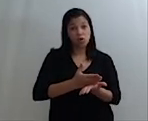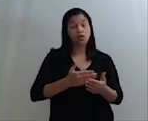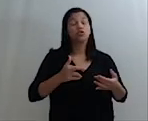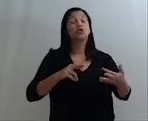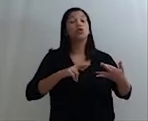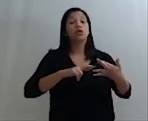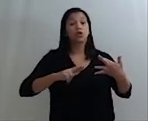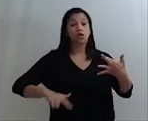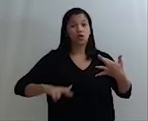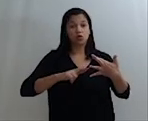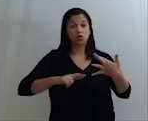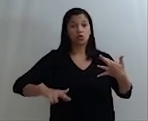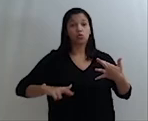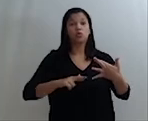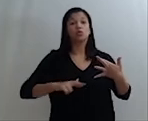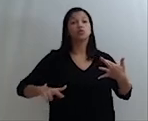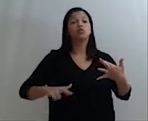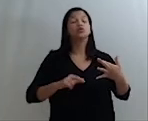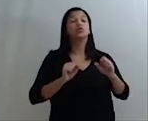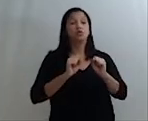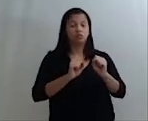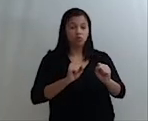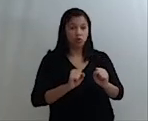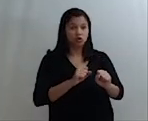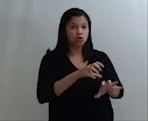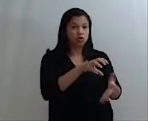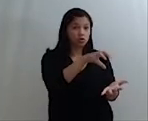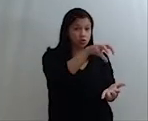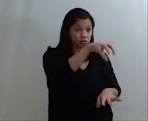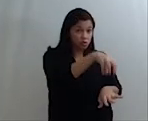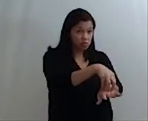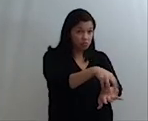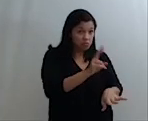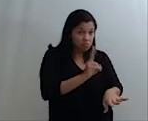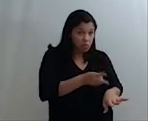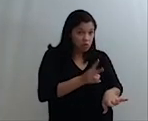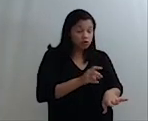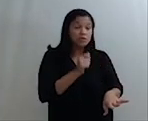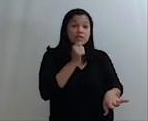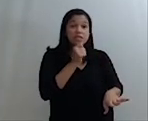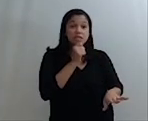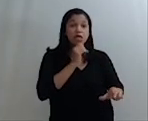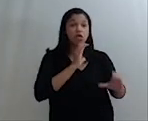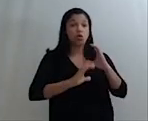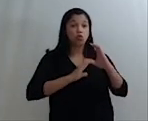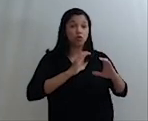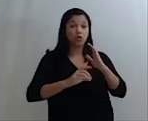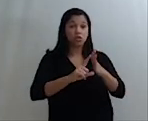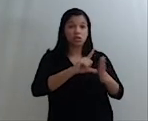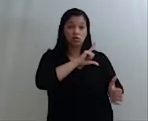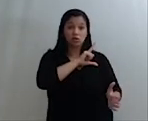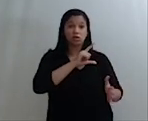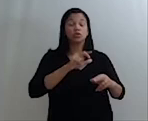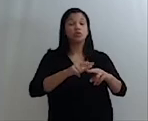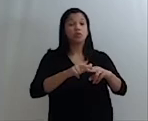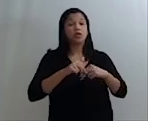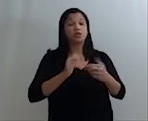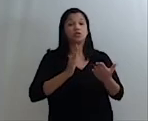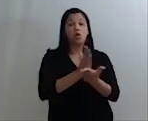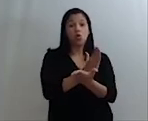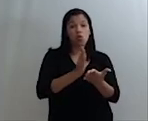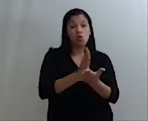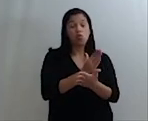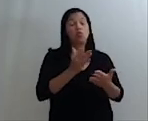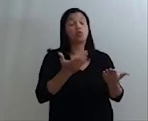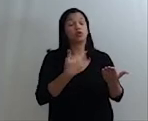que o agente se ausente da sede do juiz processante sem necessidade de comunicação prévia mantidas as demais cautelares particularmente a